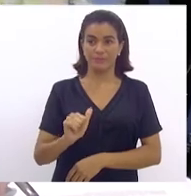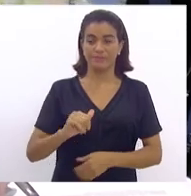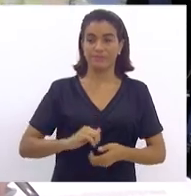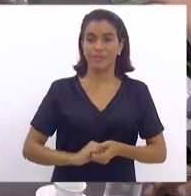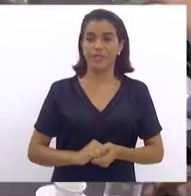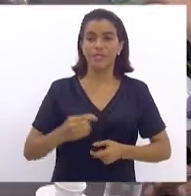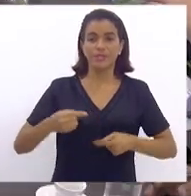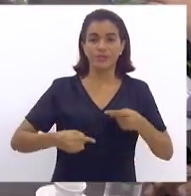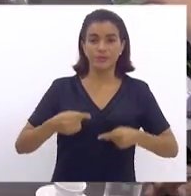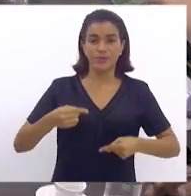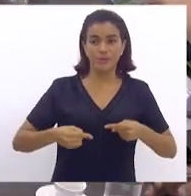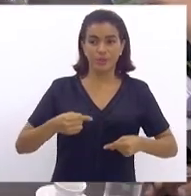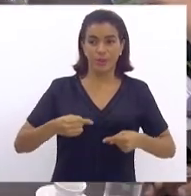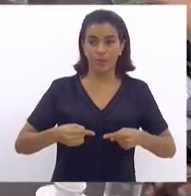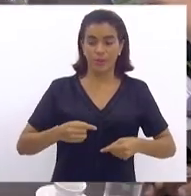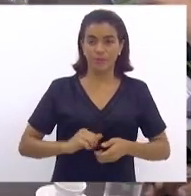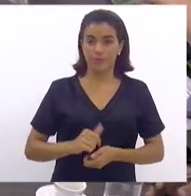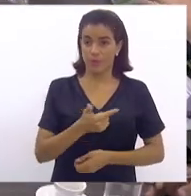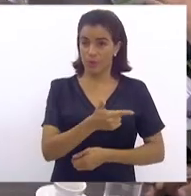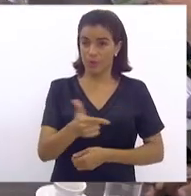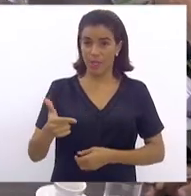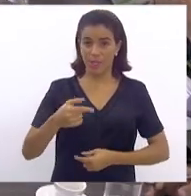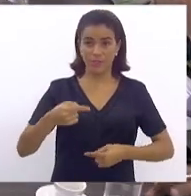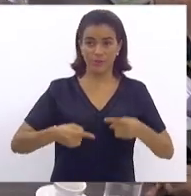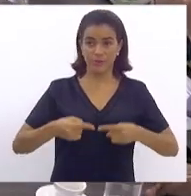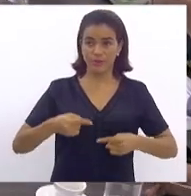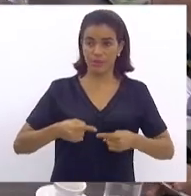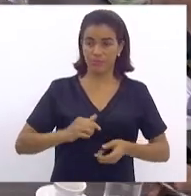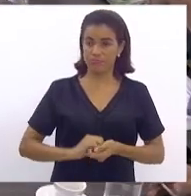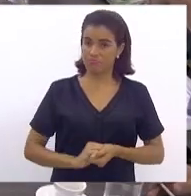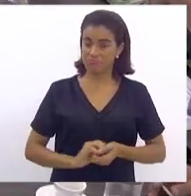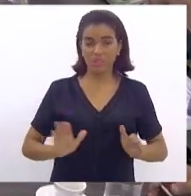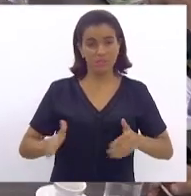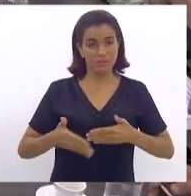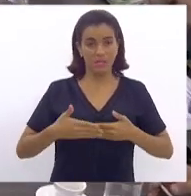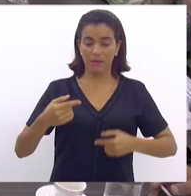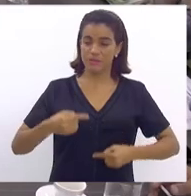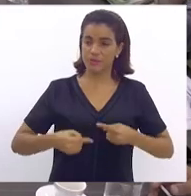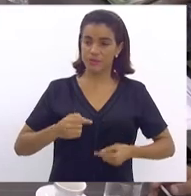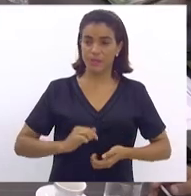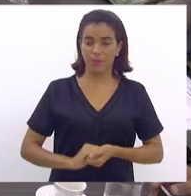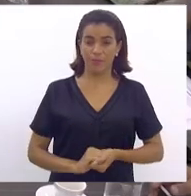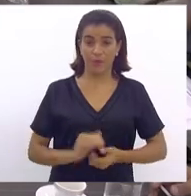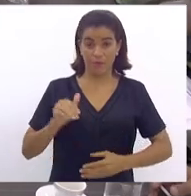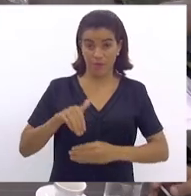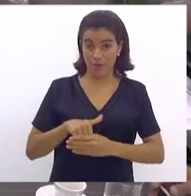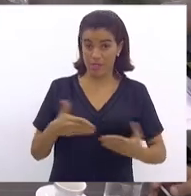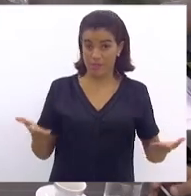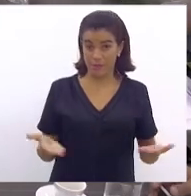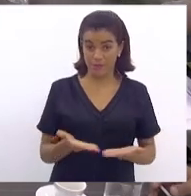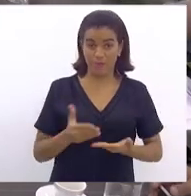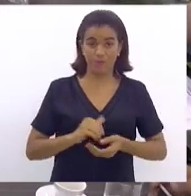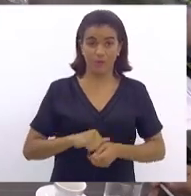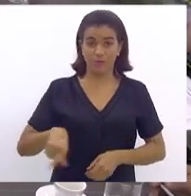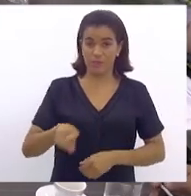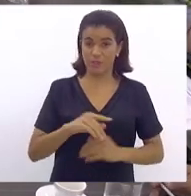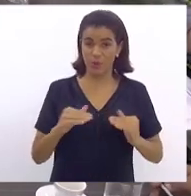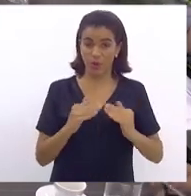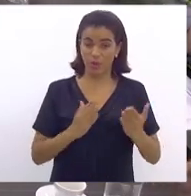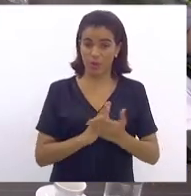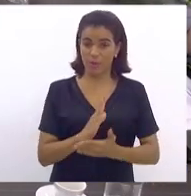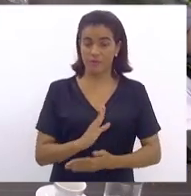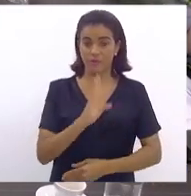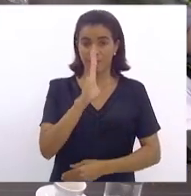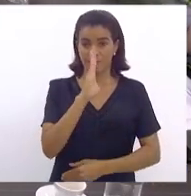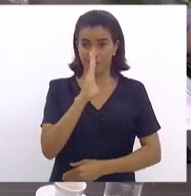Em discussão. Não havendo quem queira discutir, encerrada a discussão, em votação, senhores que aprovam, permaneçam